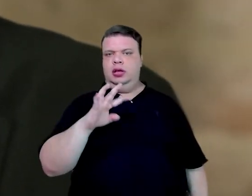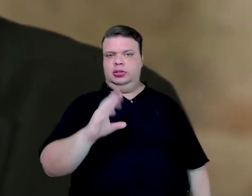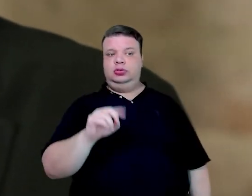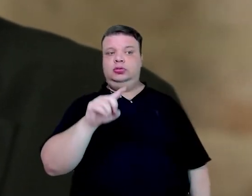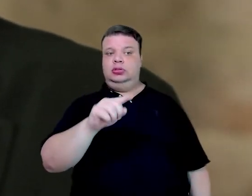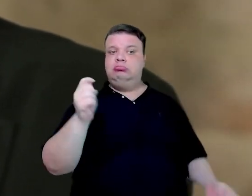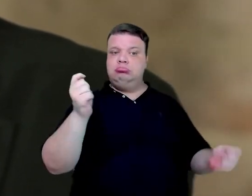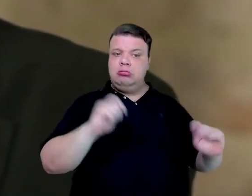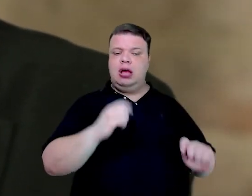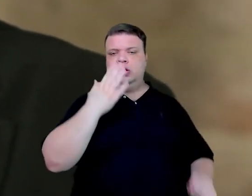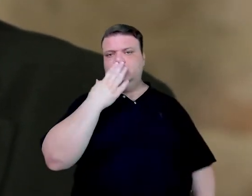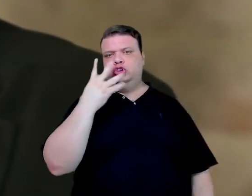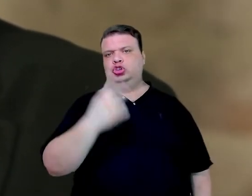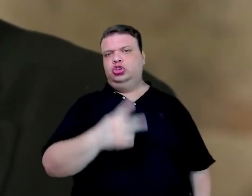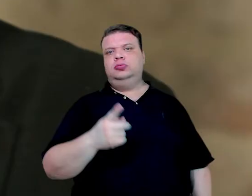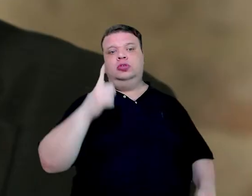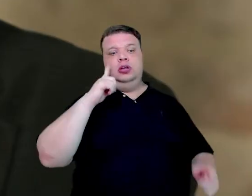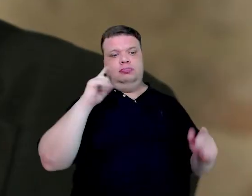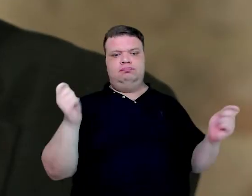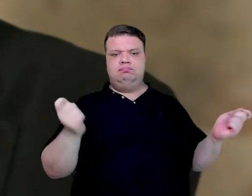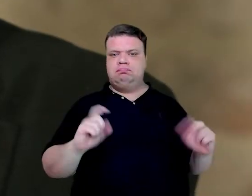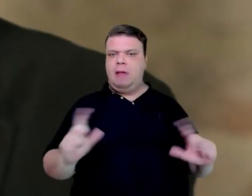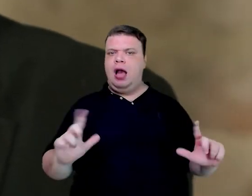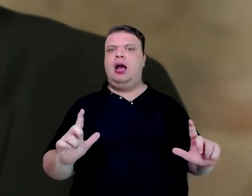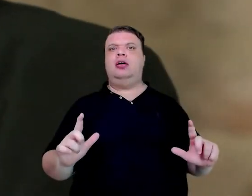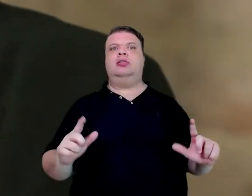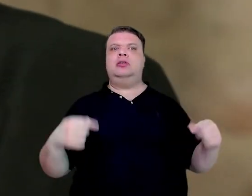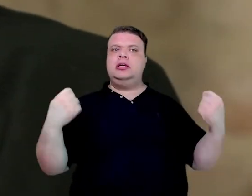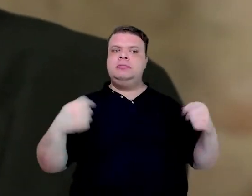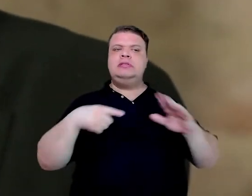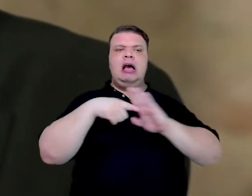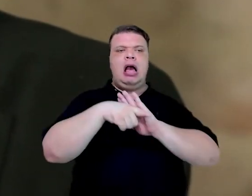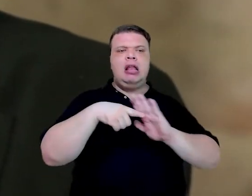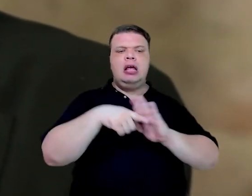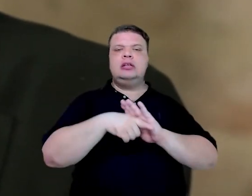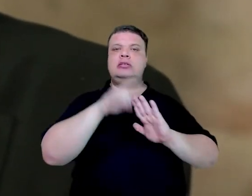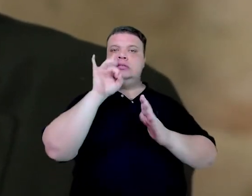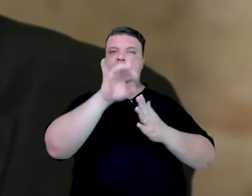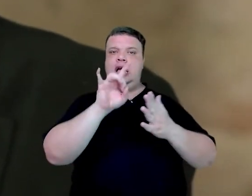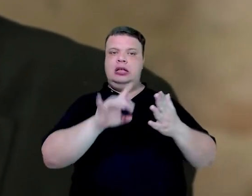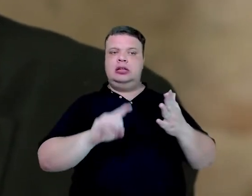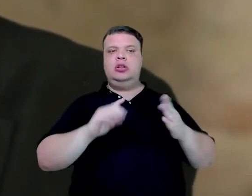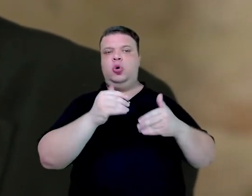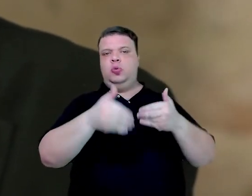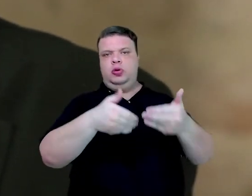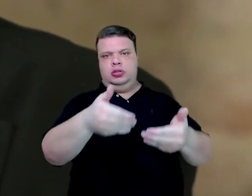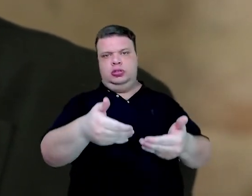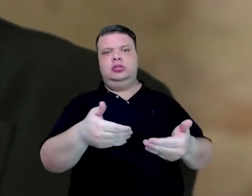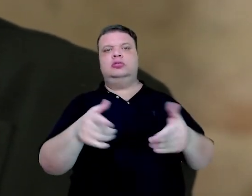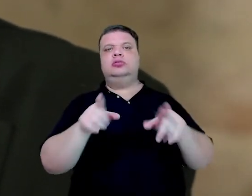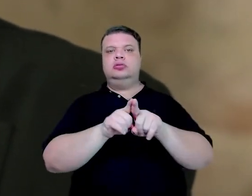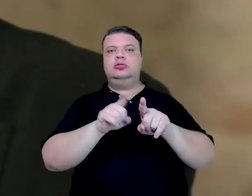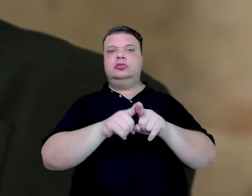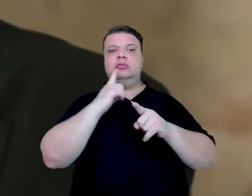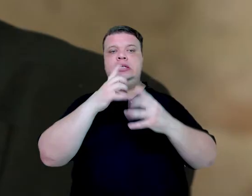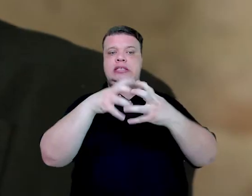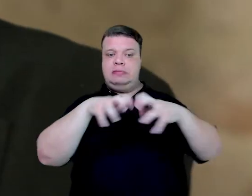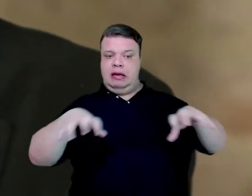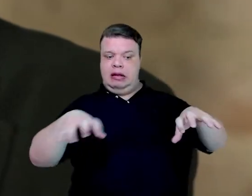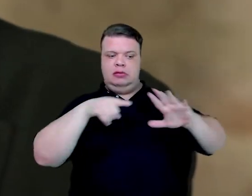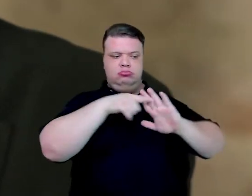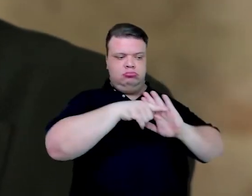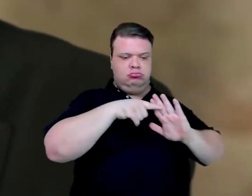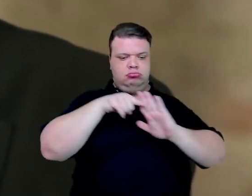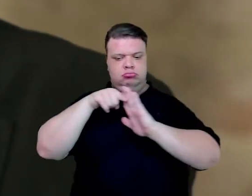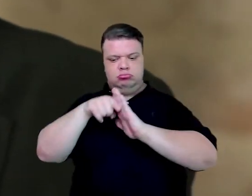desses processos separadamente e depois integralmente, né? Porque essas ferramentas matemáticas, que são os